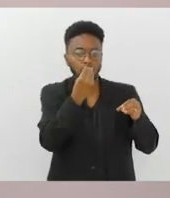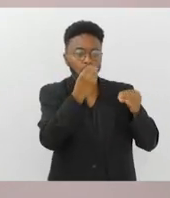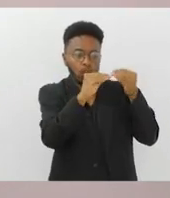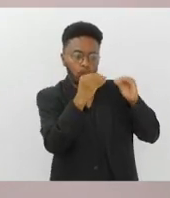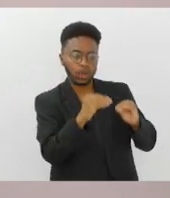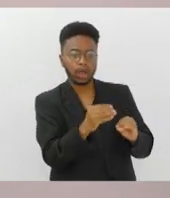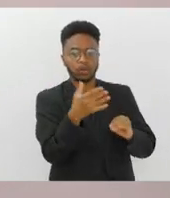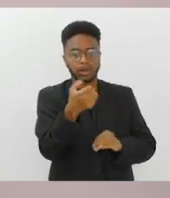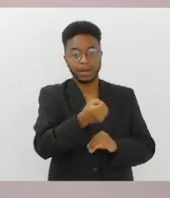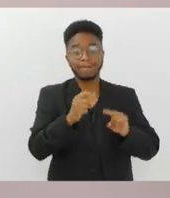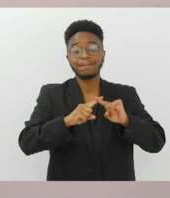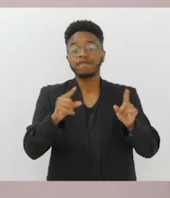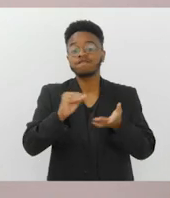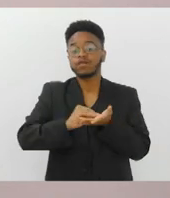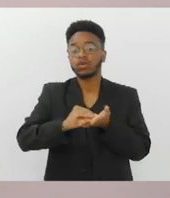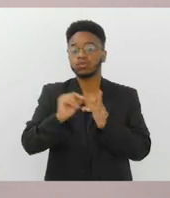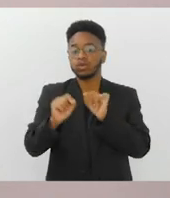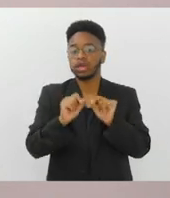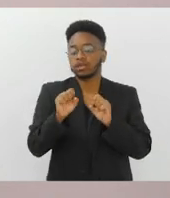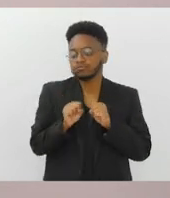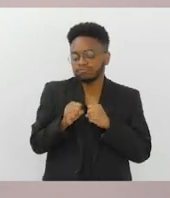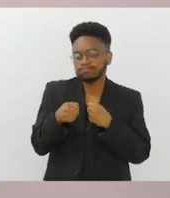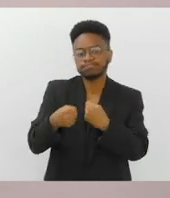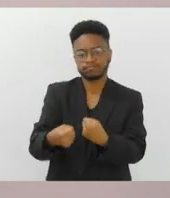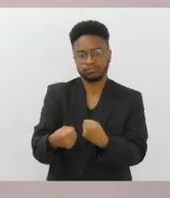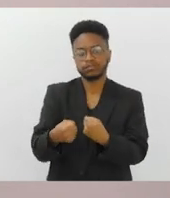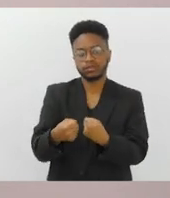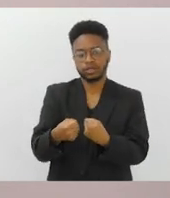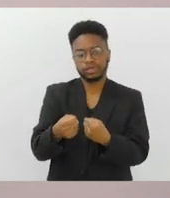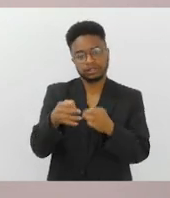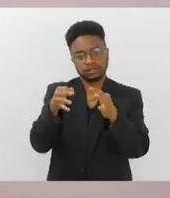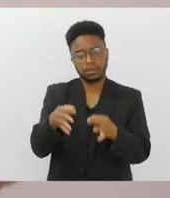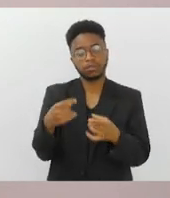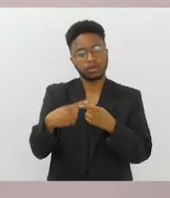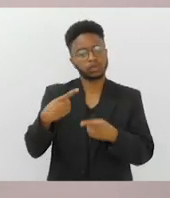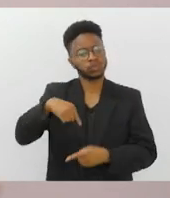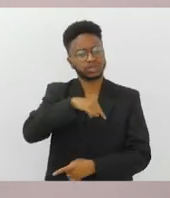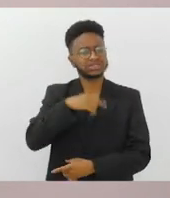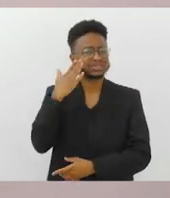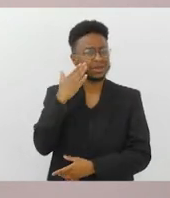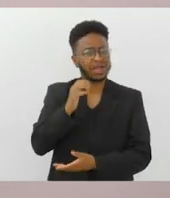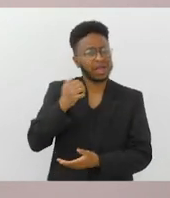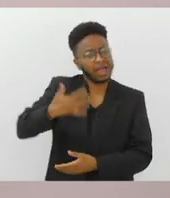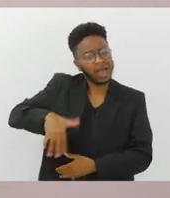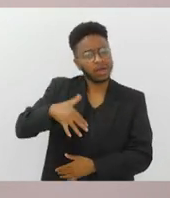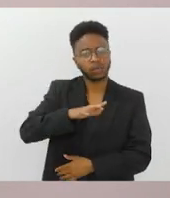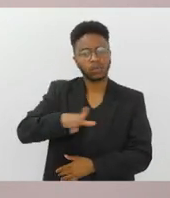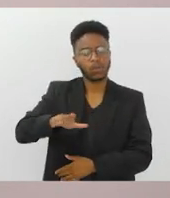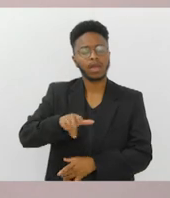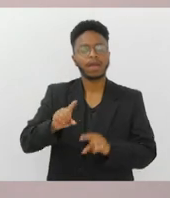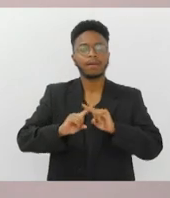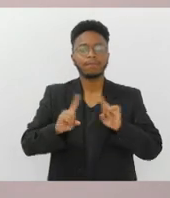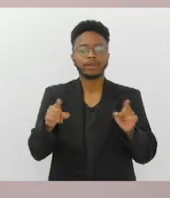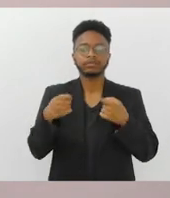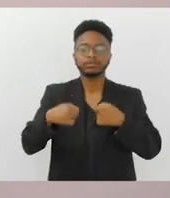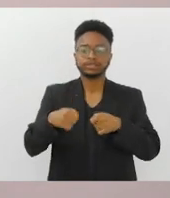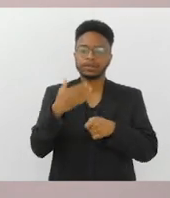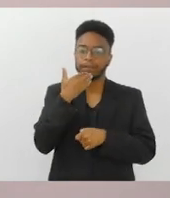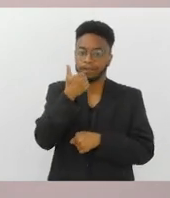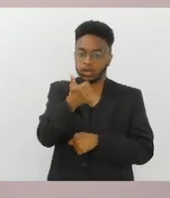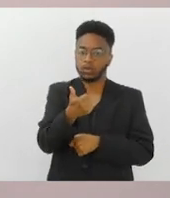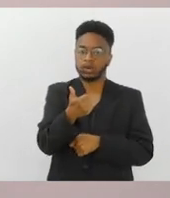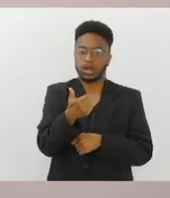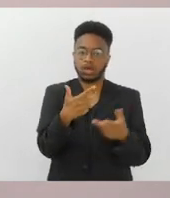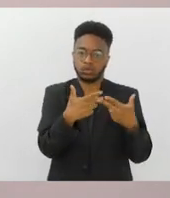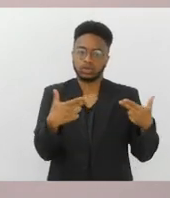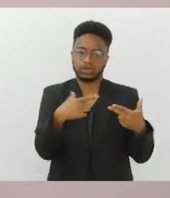o empenho robusto, como deve ser. A gente sabe que não é um custo muito elevado, mas a gente tem a necessidade de melhorar o que já existe